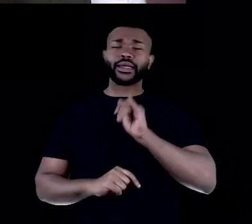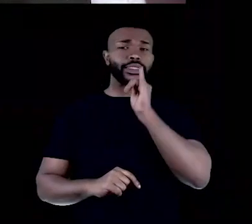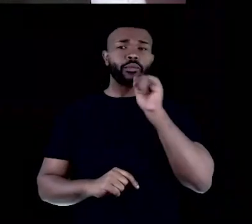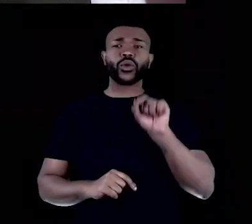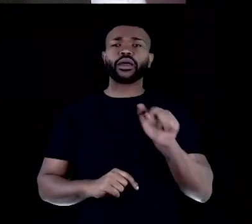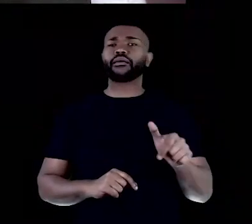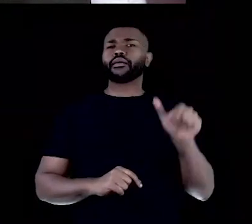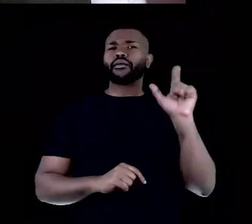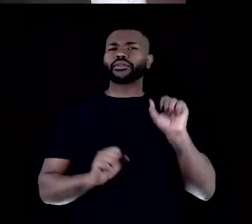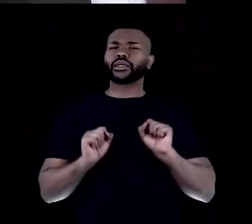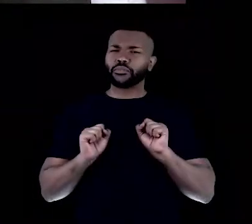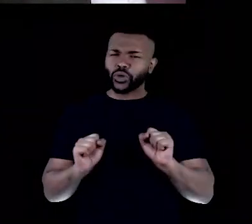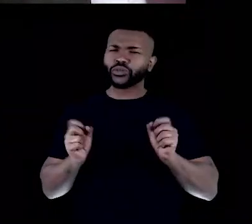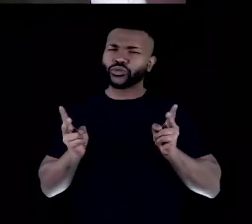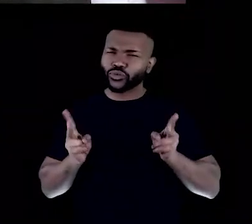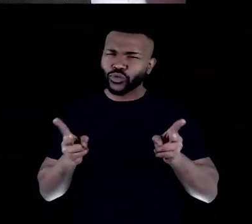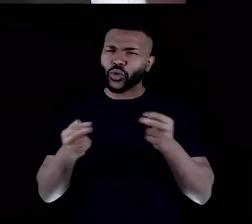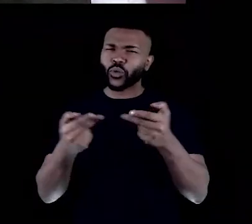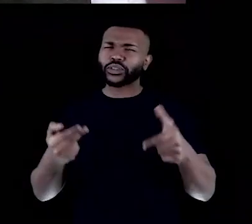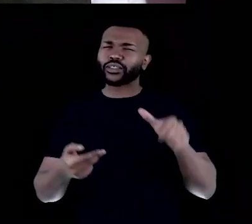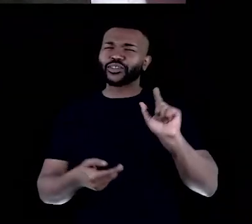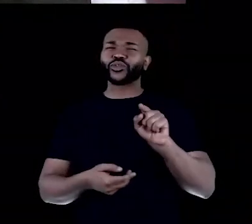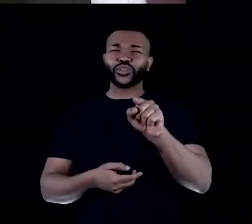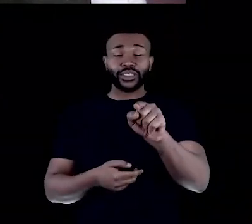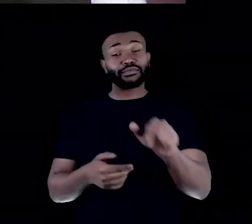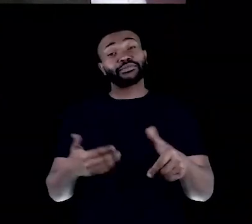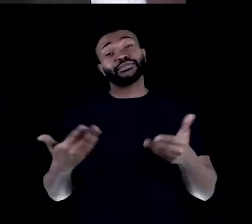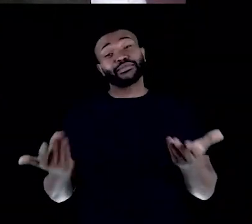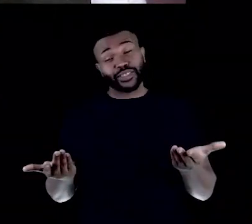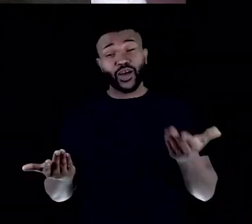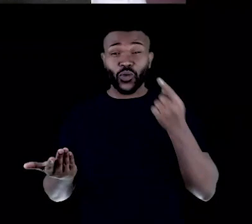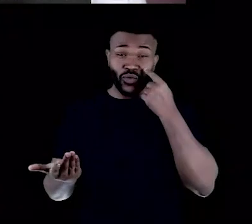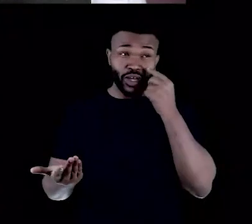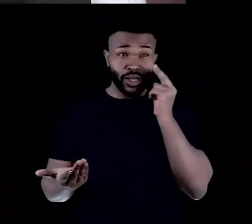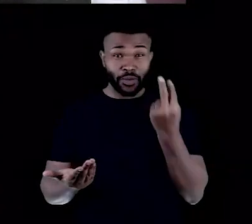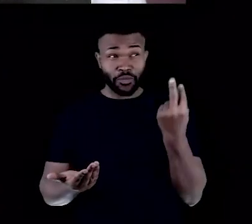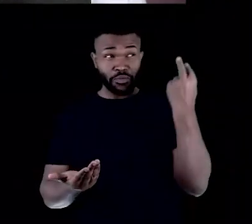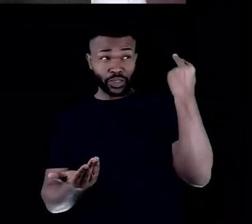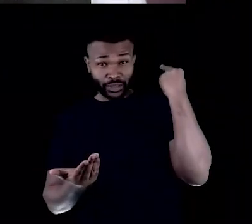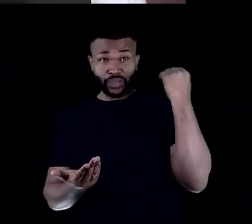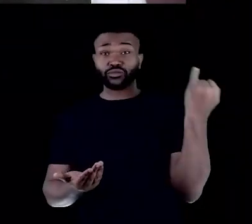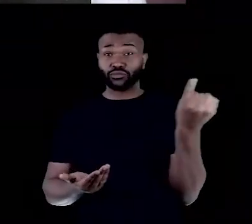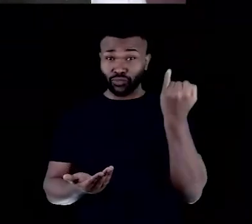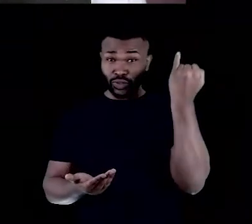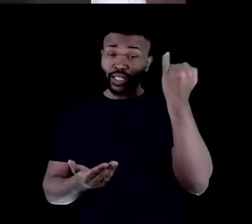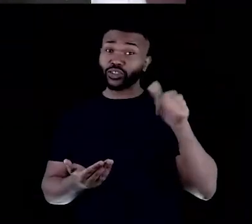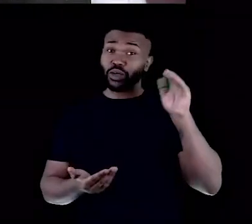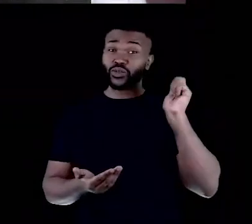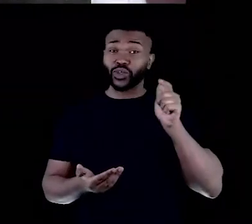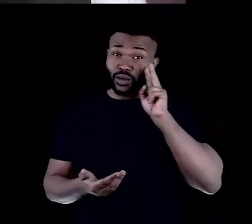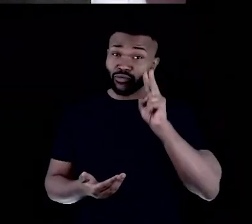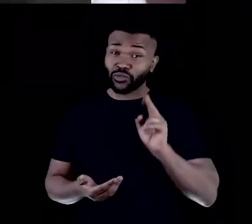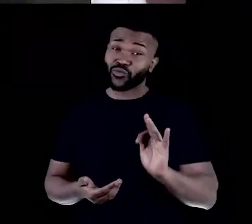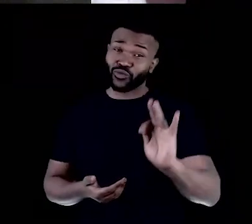quem veio antes, e existe que você pode continuar algo que veio antes de você. Então, acho que olhar para trás é tão ou mais importante do que olhar